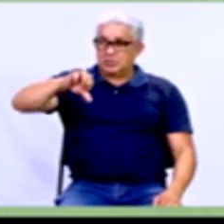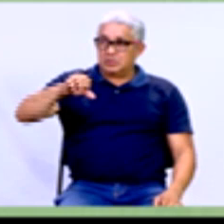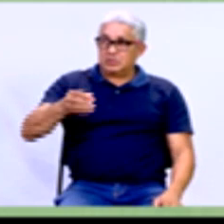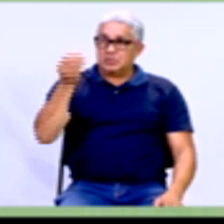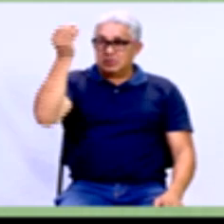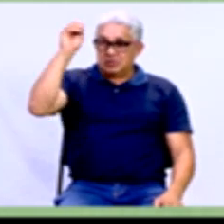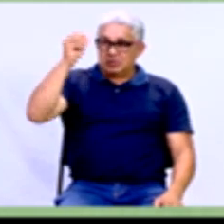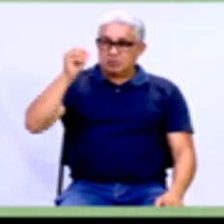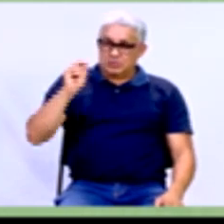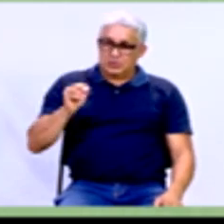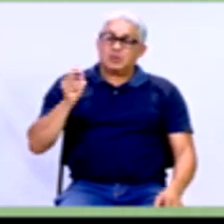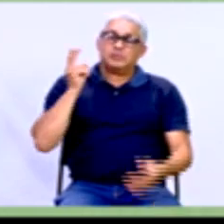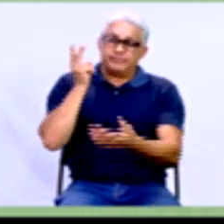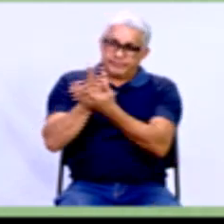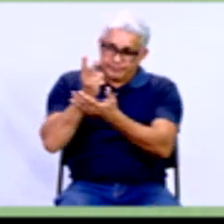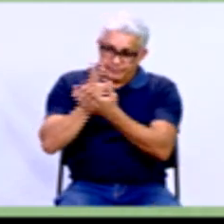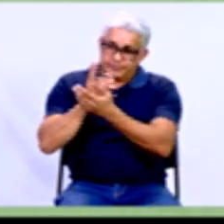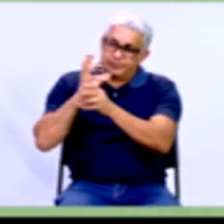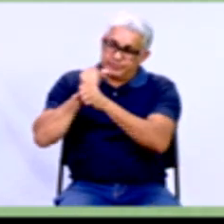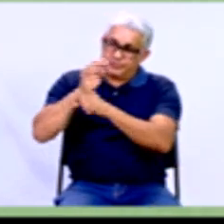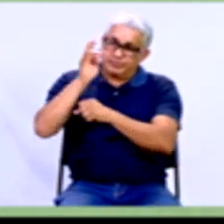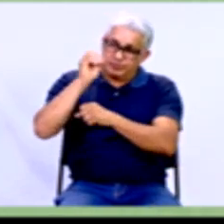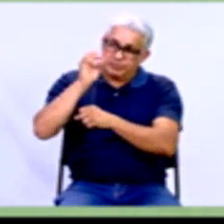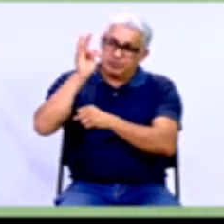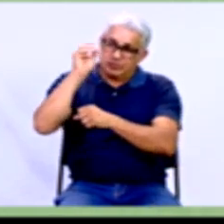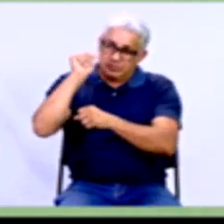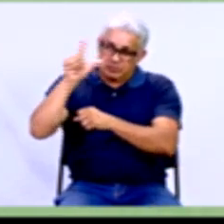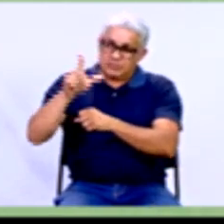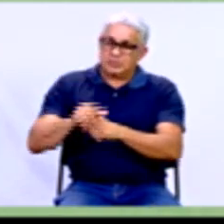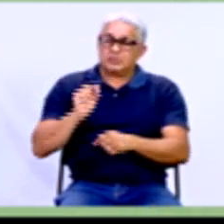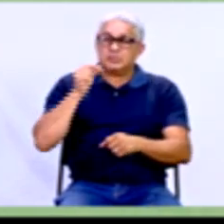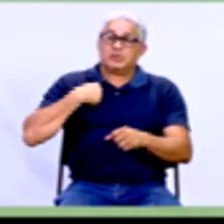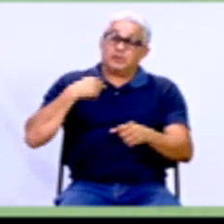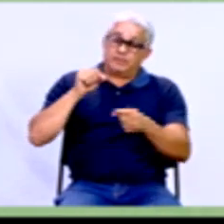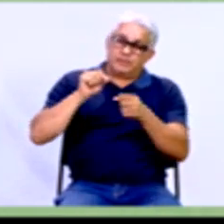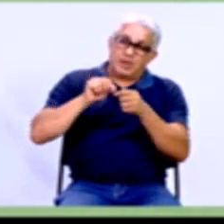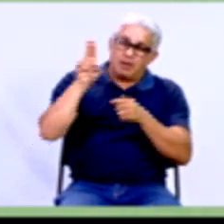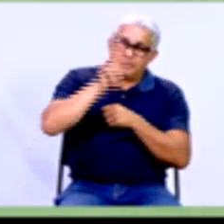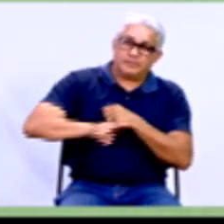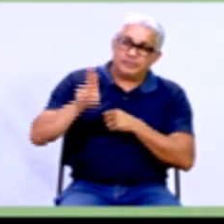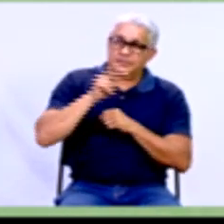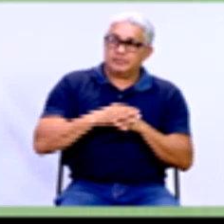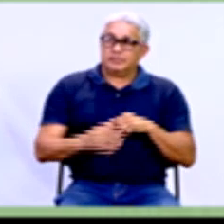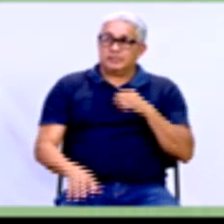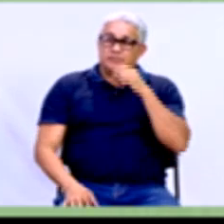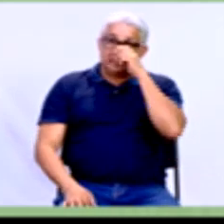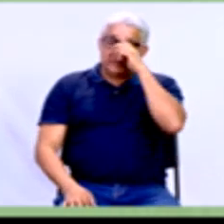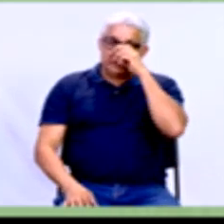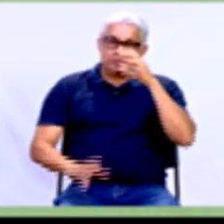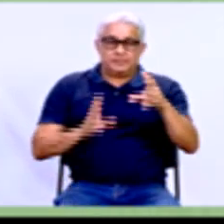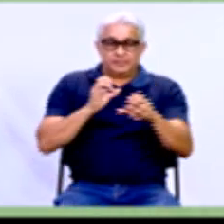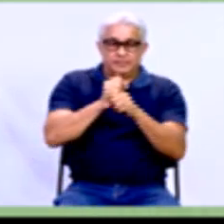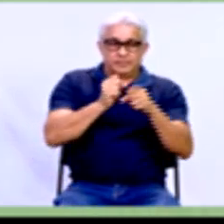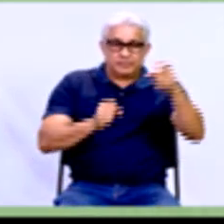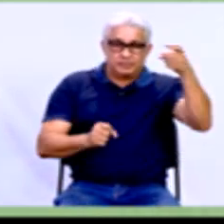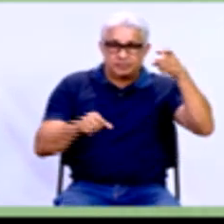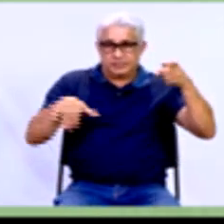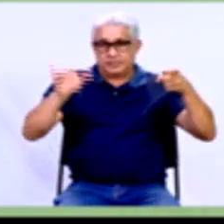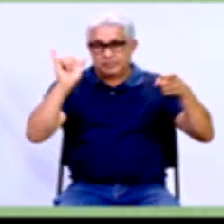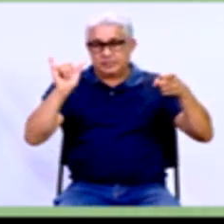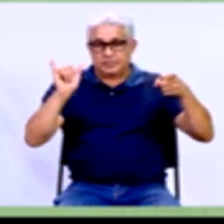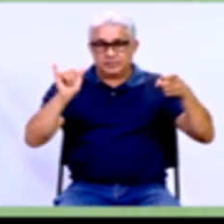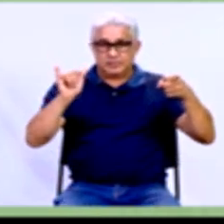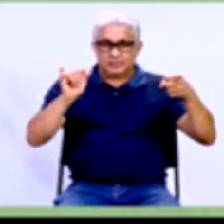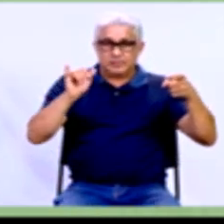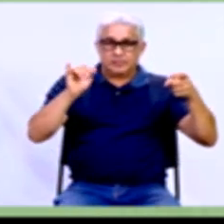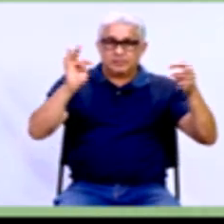vai usar a mesma coisa, o total de tudo isso. Então, o que eu vou usar aqui? Isso, total de xy, total de